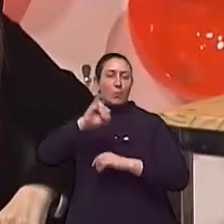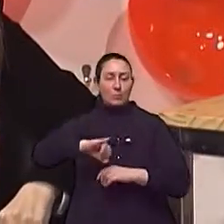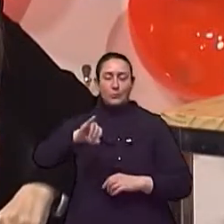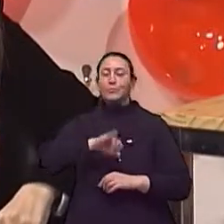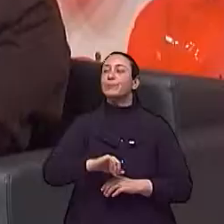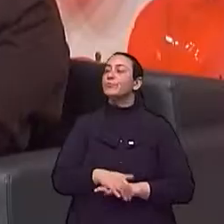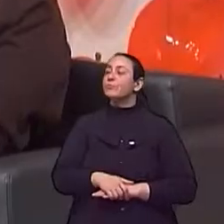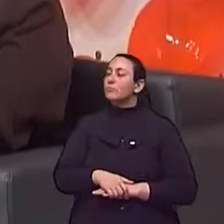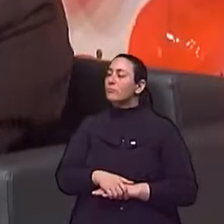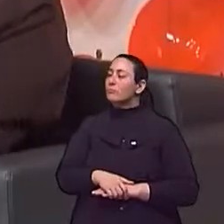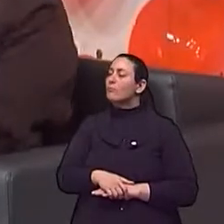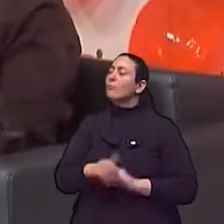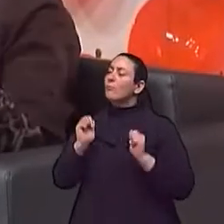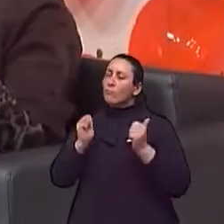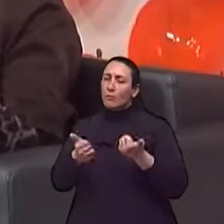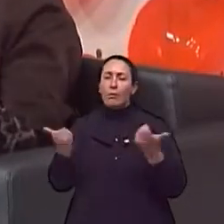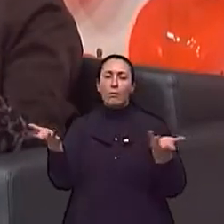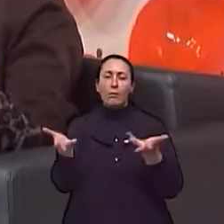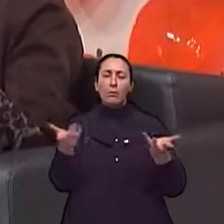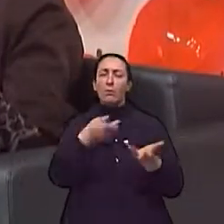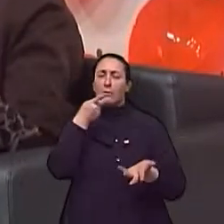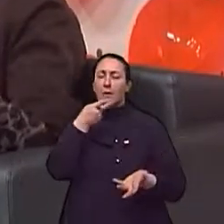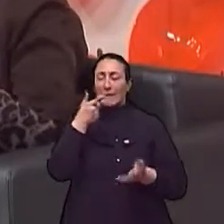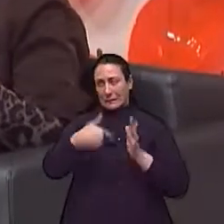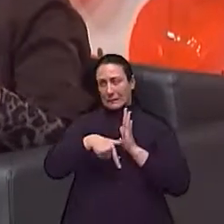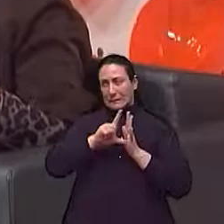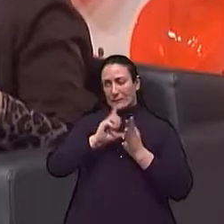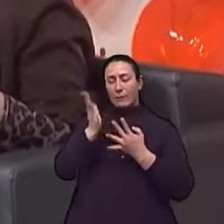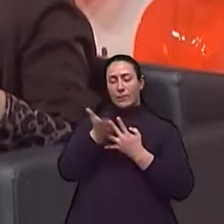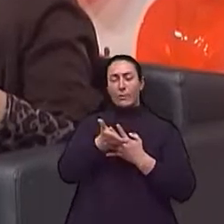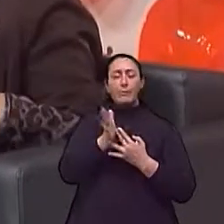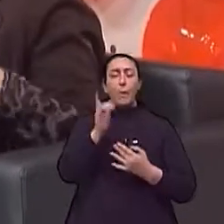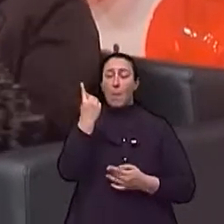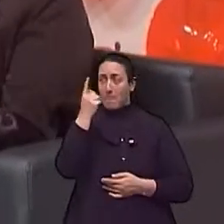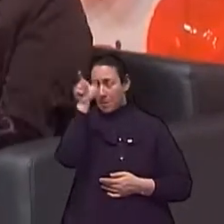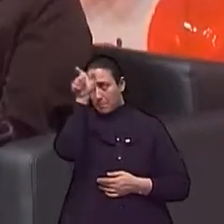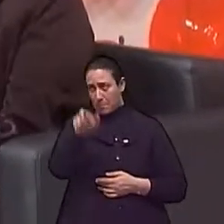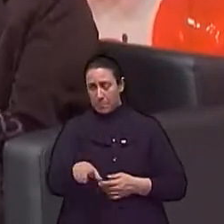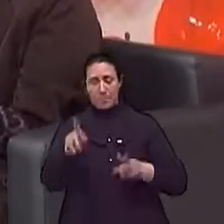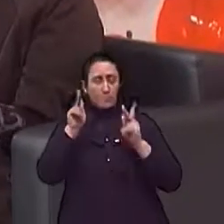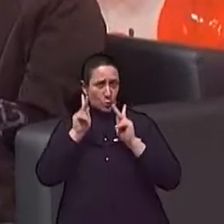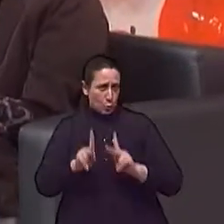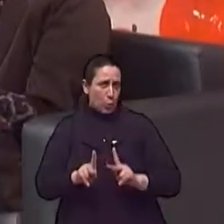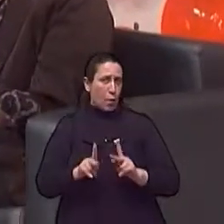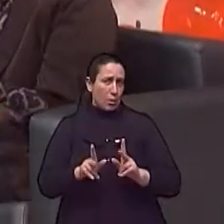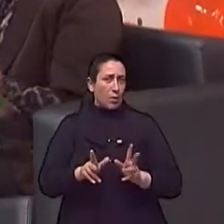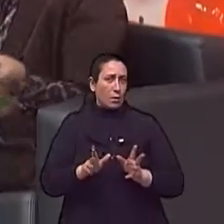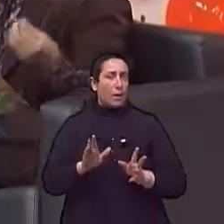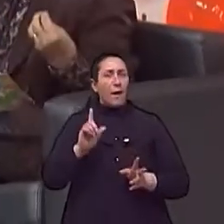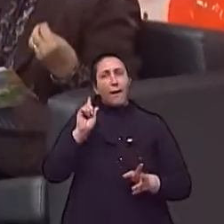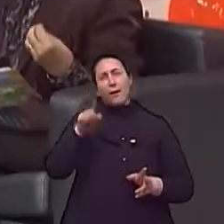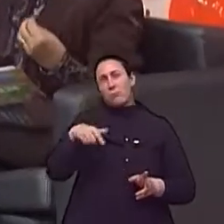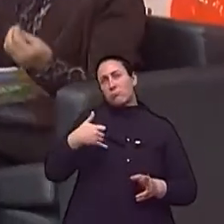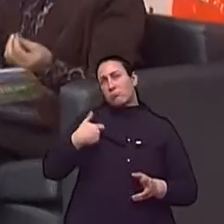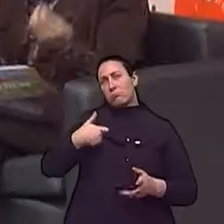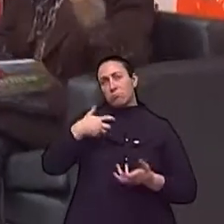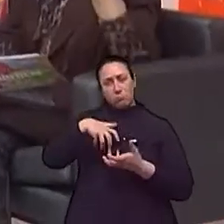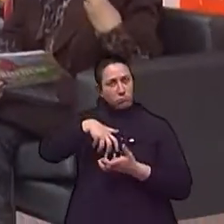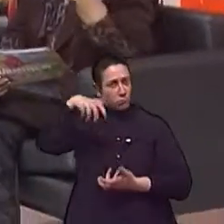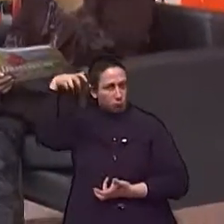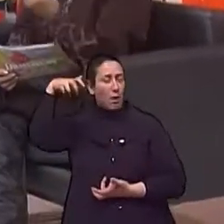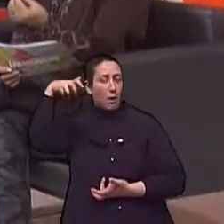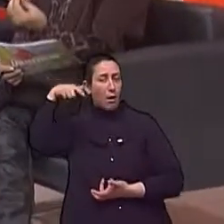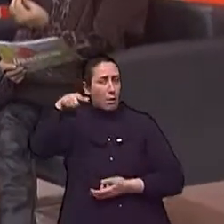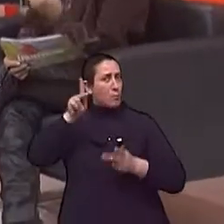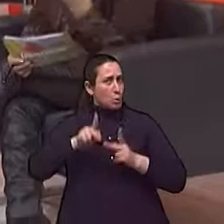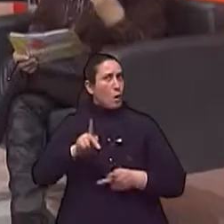tá Doutora a gente sabe assim a gente conversava isso aqui no intervalo eh uma pessoa que é ansiosa na velice eh provavelmente ela foi